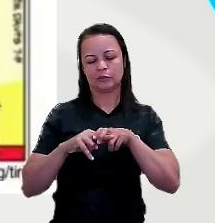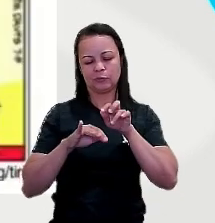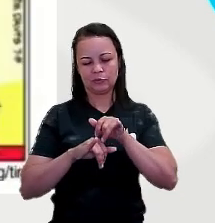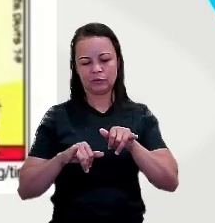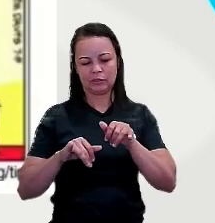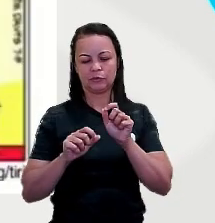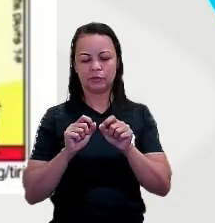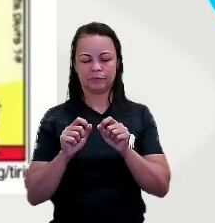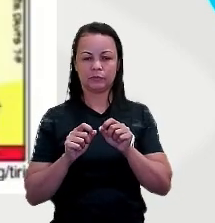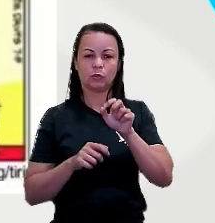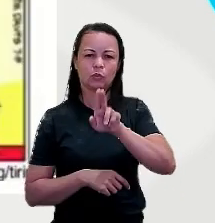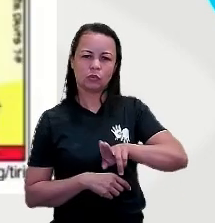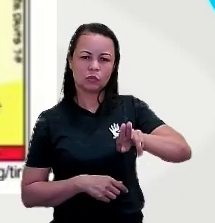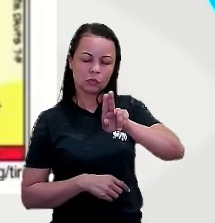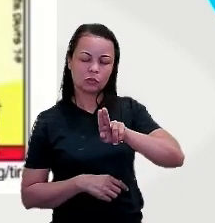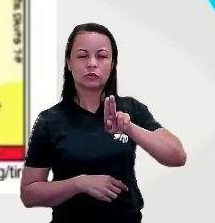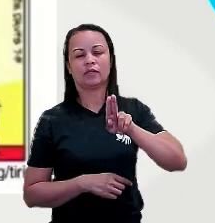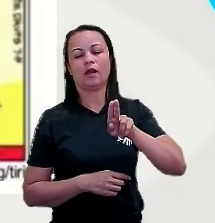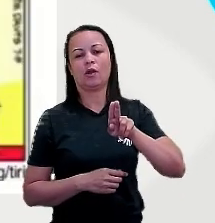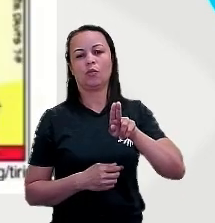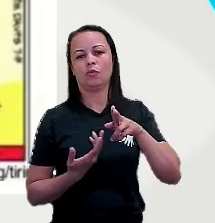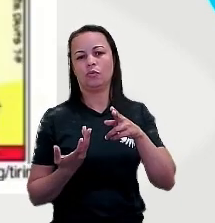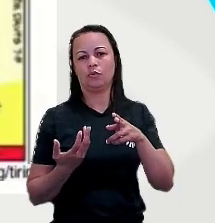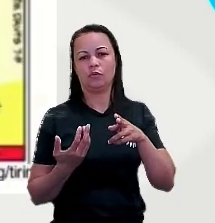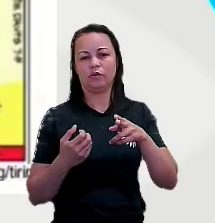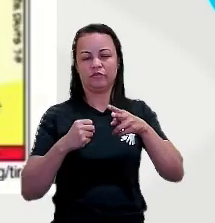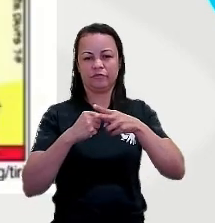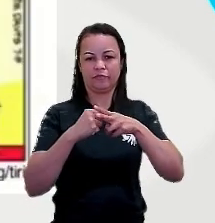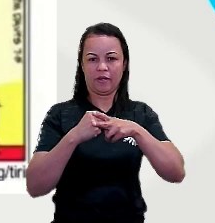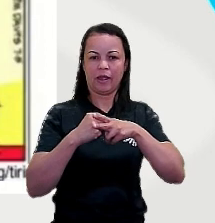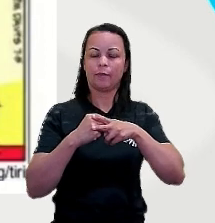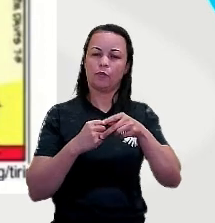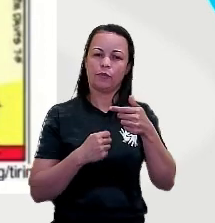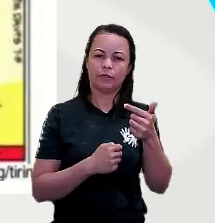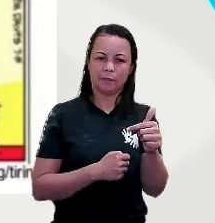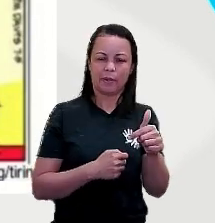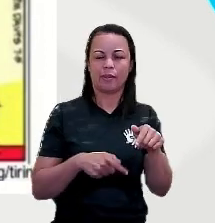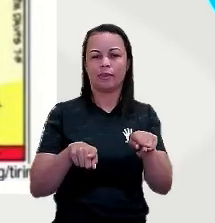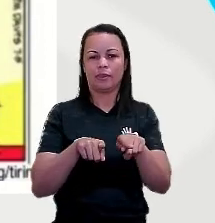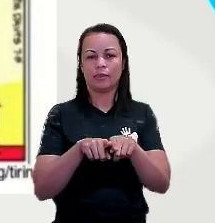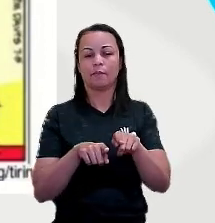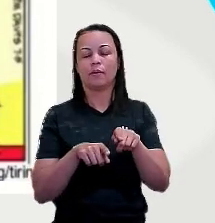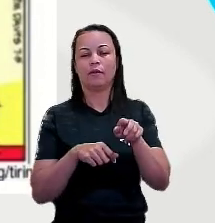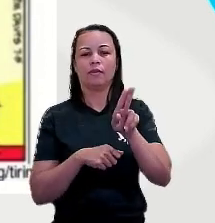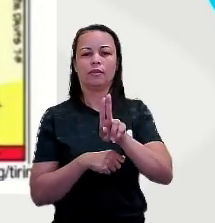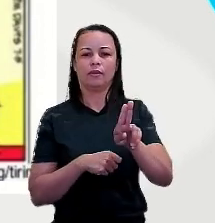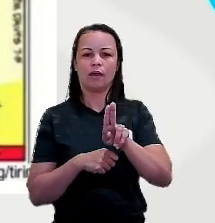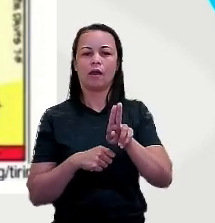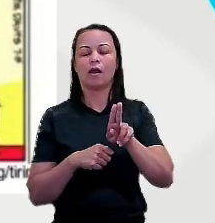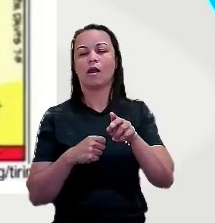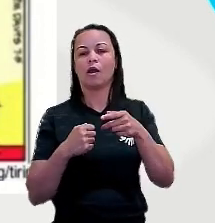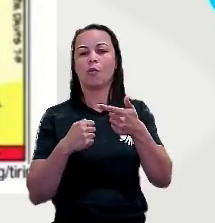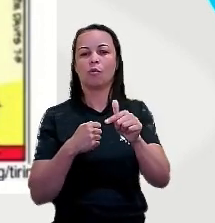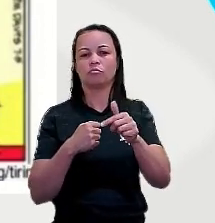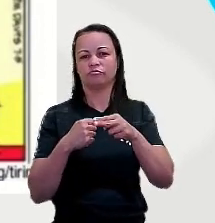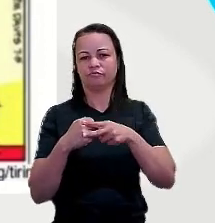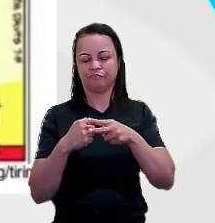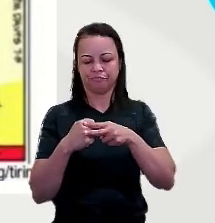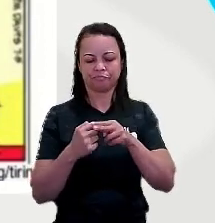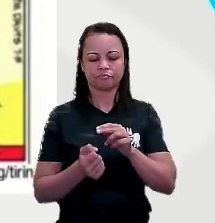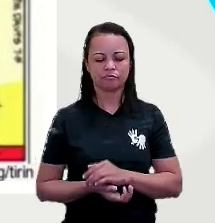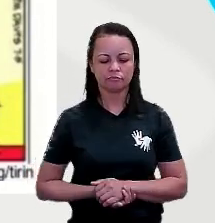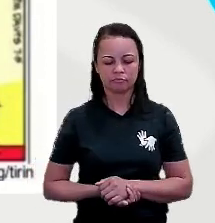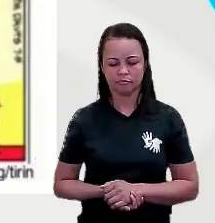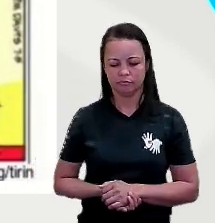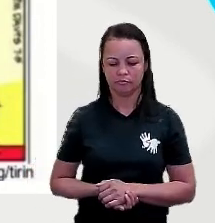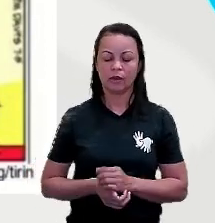ó, que utiliza de imagens verbais e não verbais, pode aparecer falas ou não. Nessa